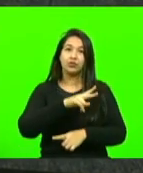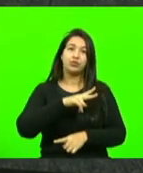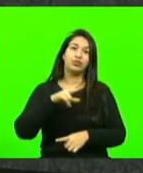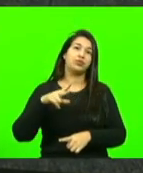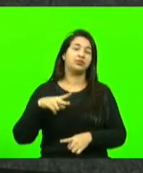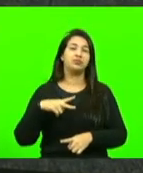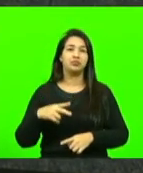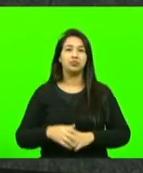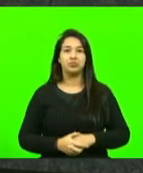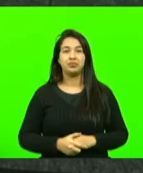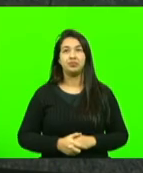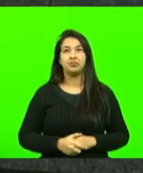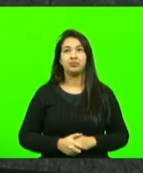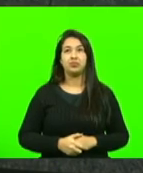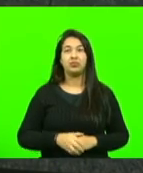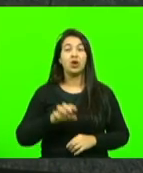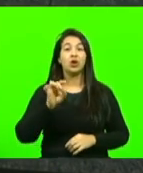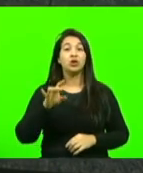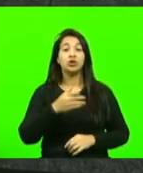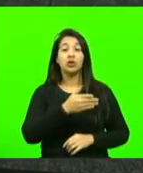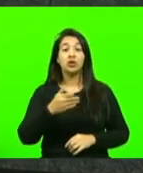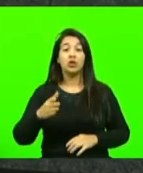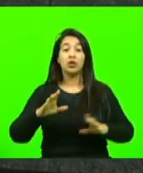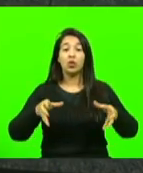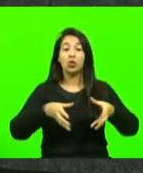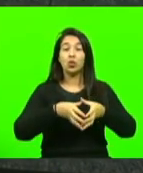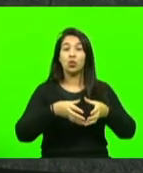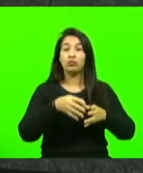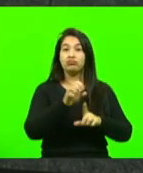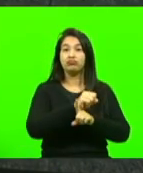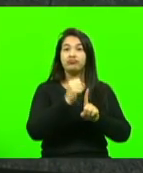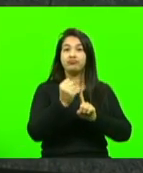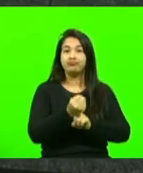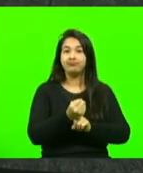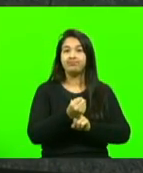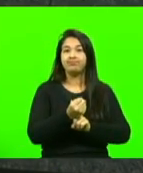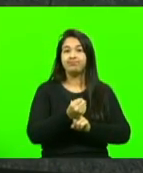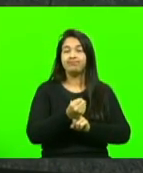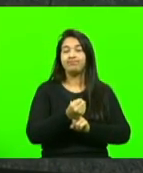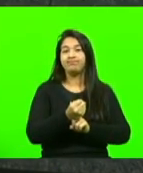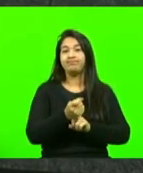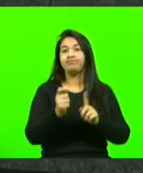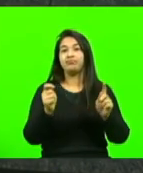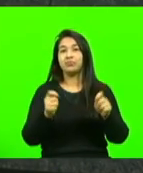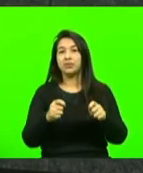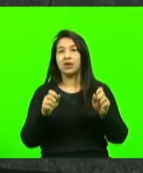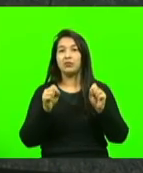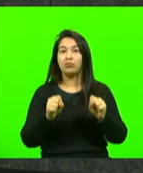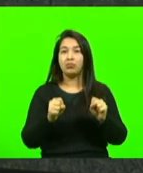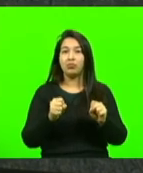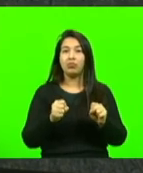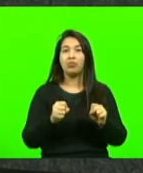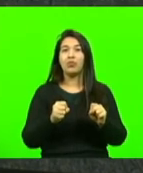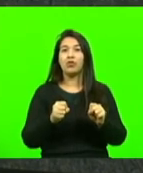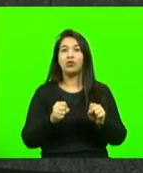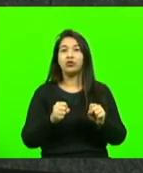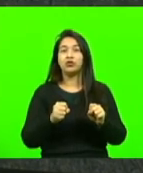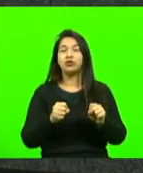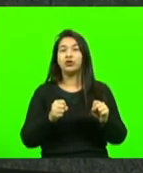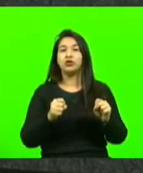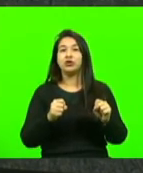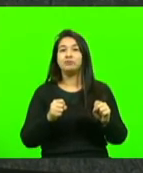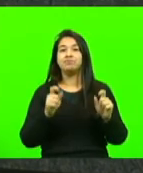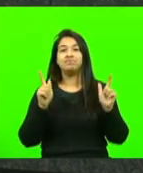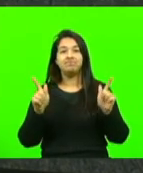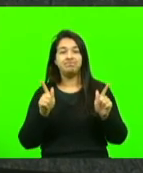entender que só a sociedade vai perder com encaminhamento da PEC 32 e a sociedade